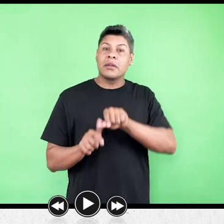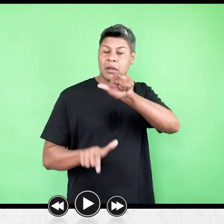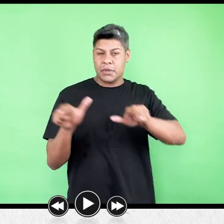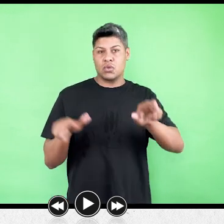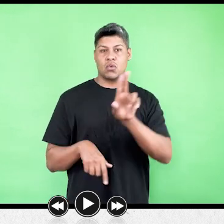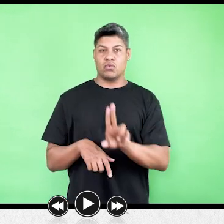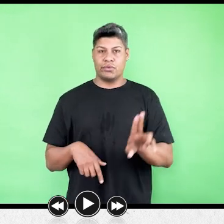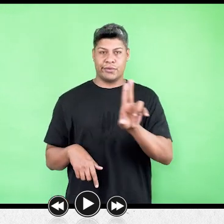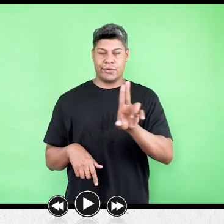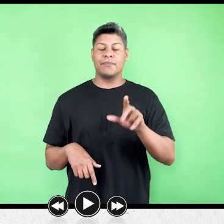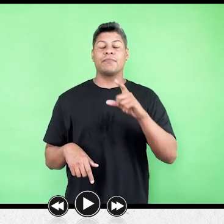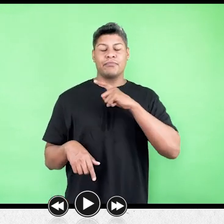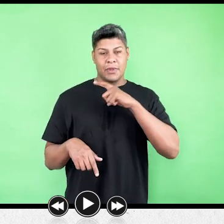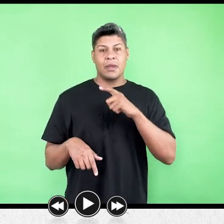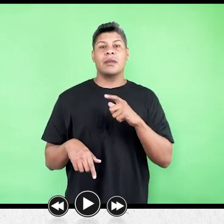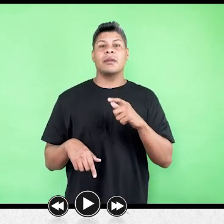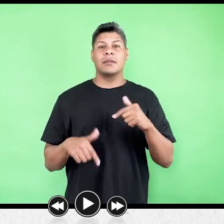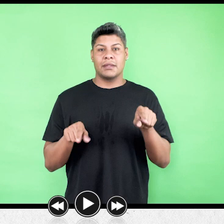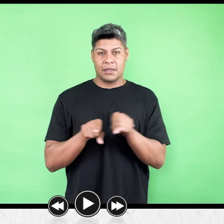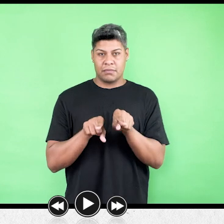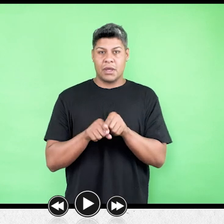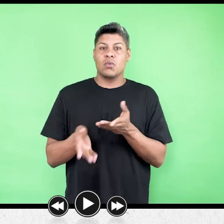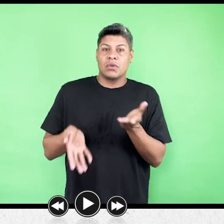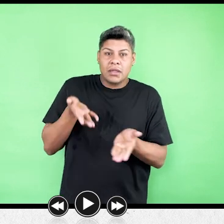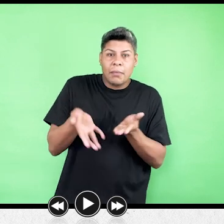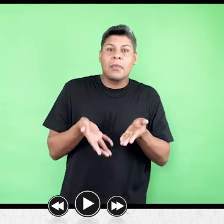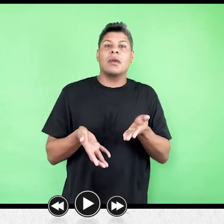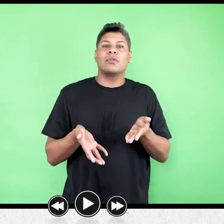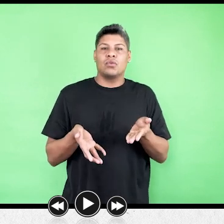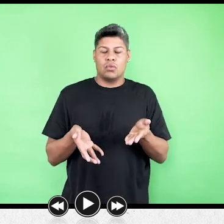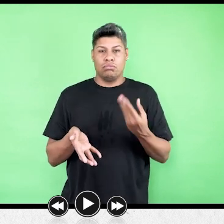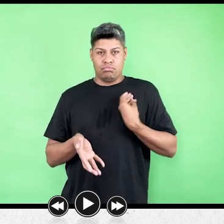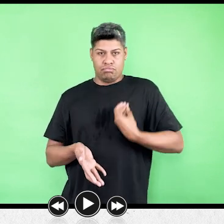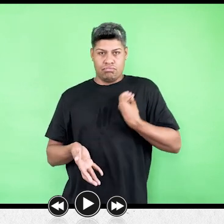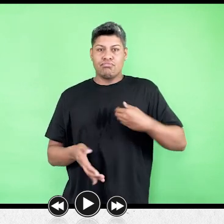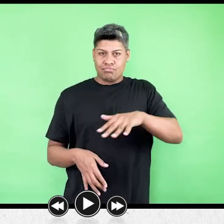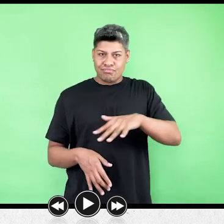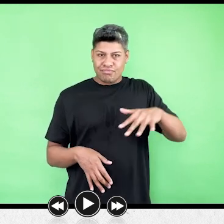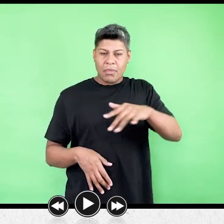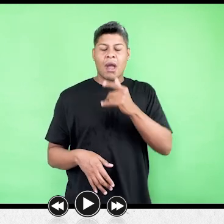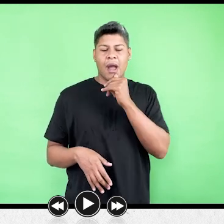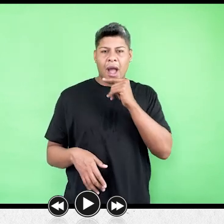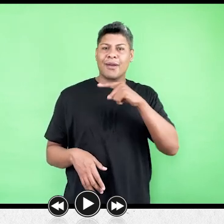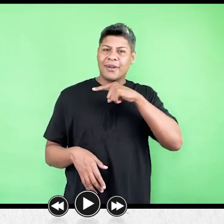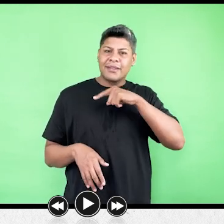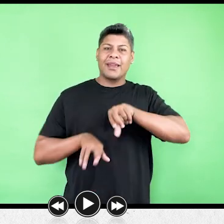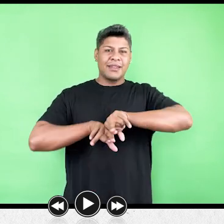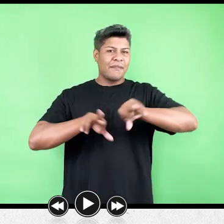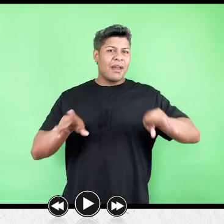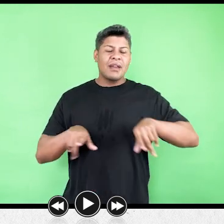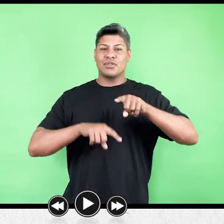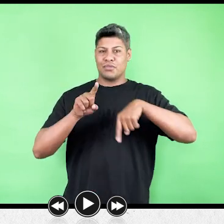também o tratamento convencional, que é o tratamento mais comumente empregado nas estações de tratamento de água, que envolvem diversas